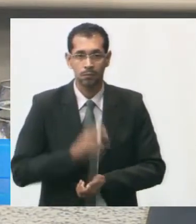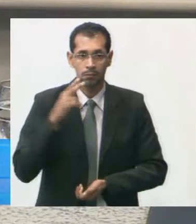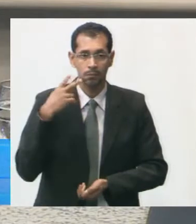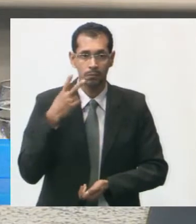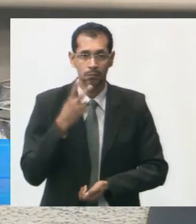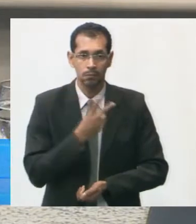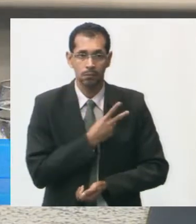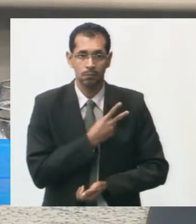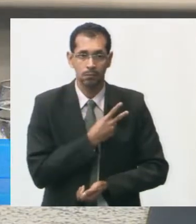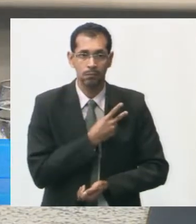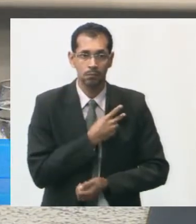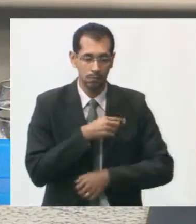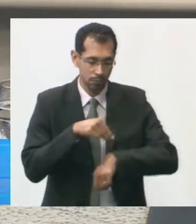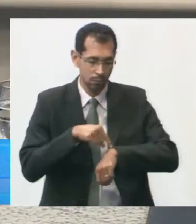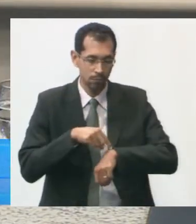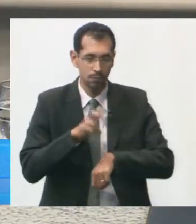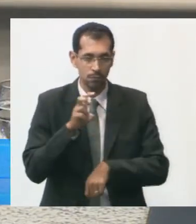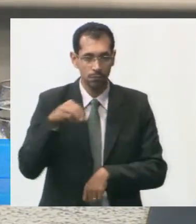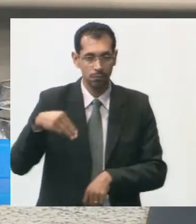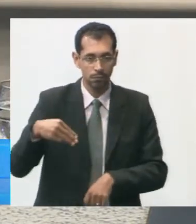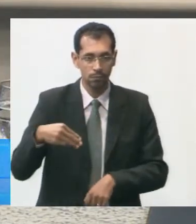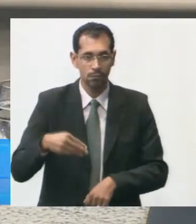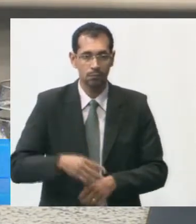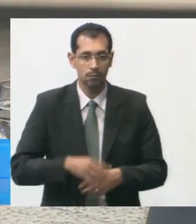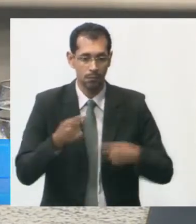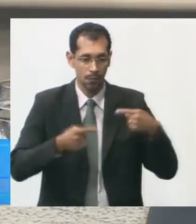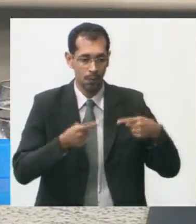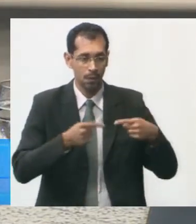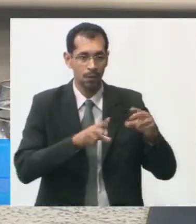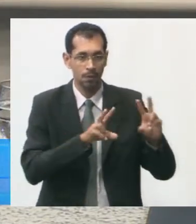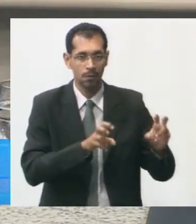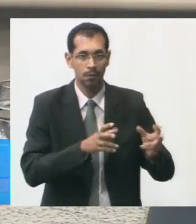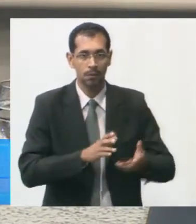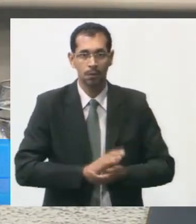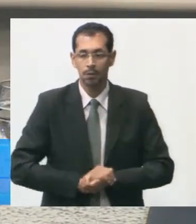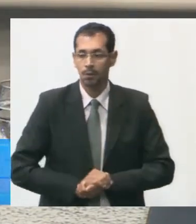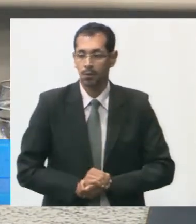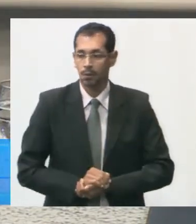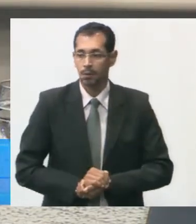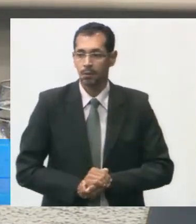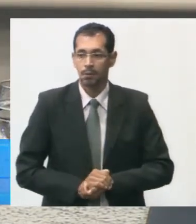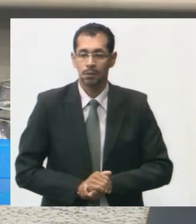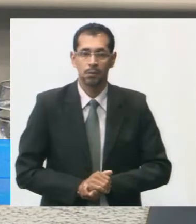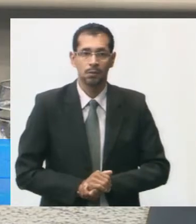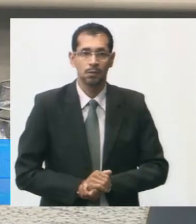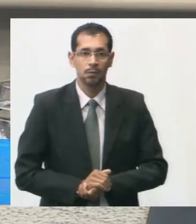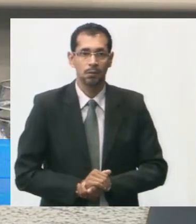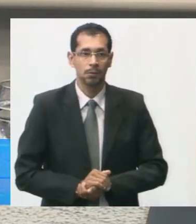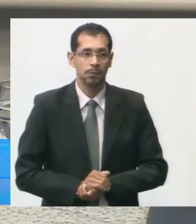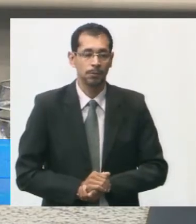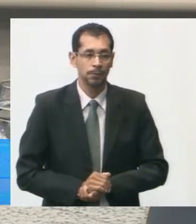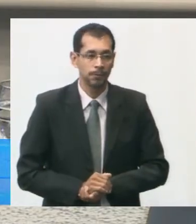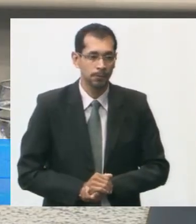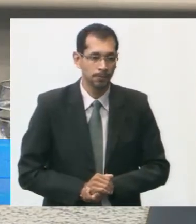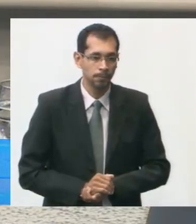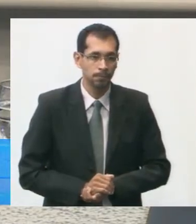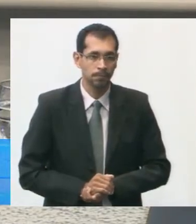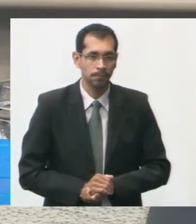tempo de 5 minutos para discutir a matéria. E assim que encerrar, vereador Roberto Martins, Vossa Excelência terá a oportunidade de